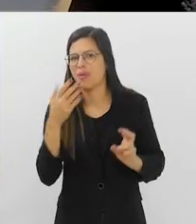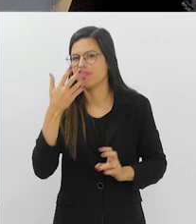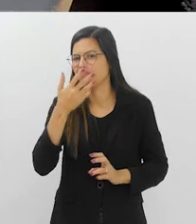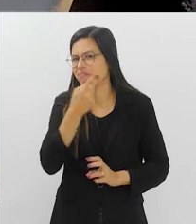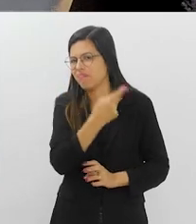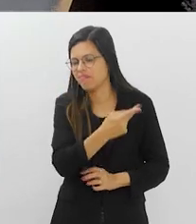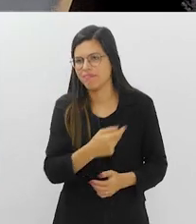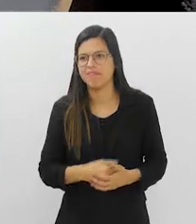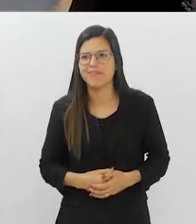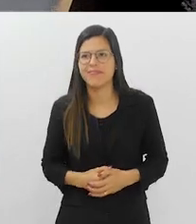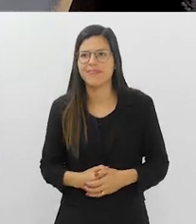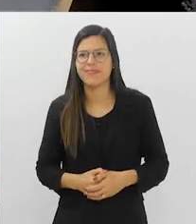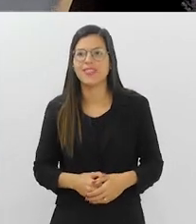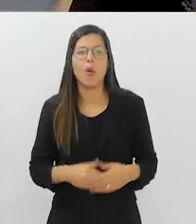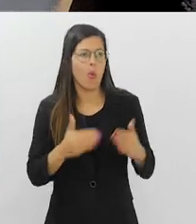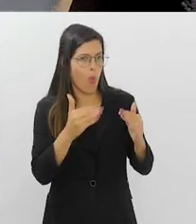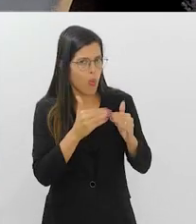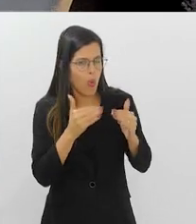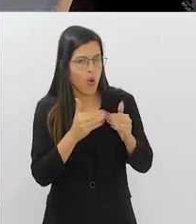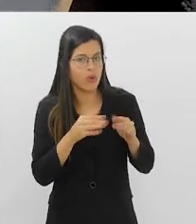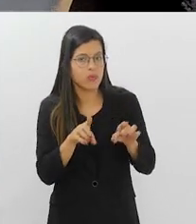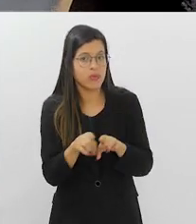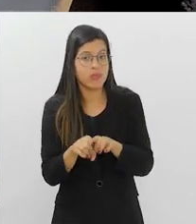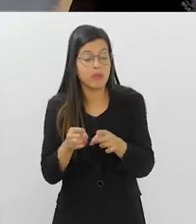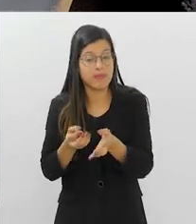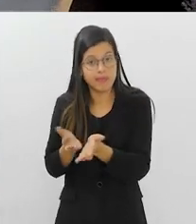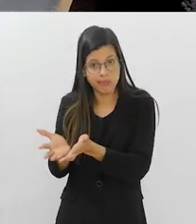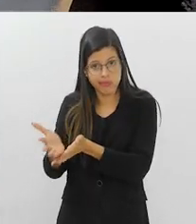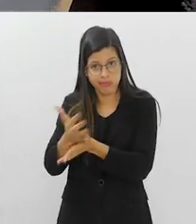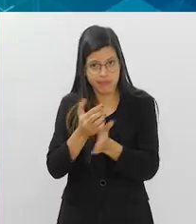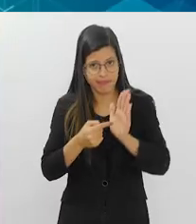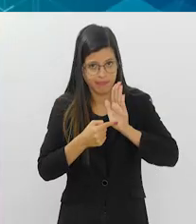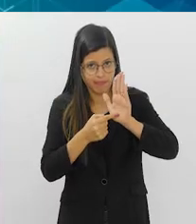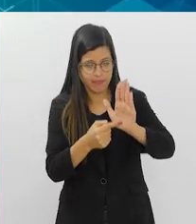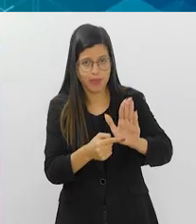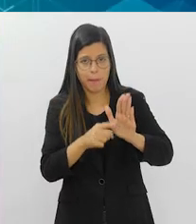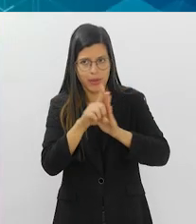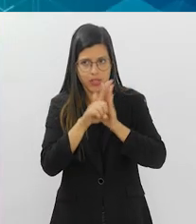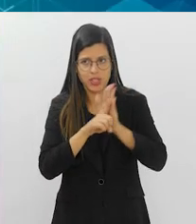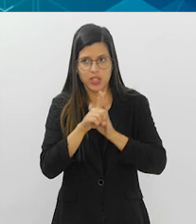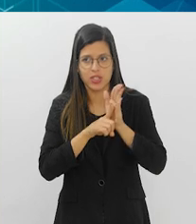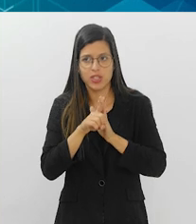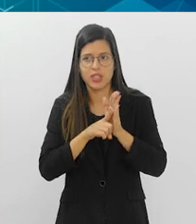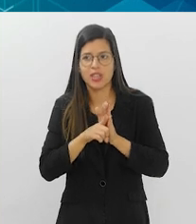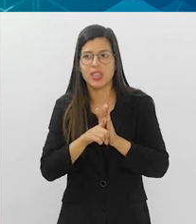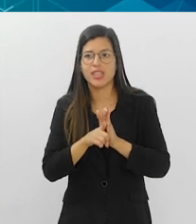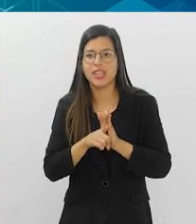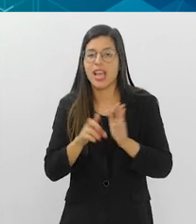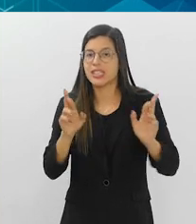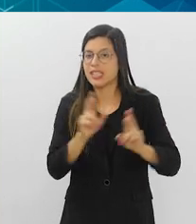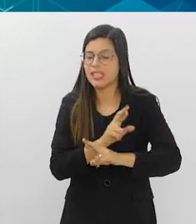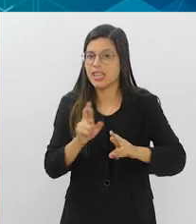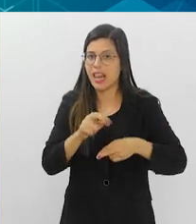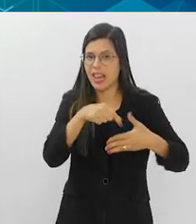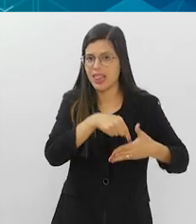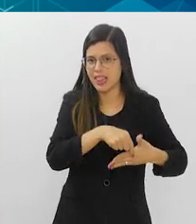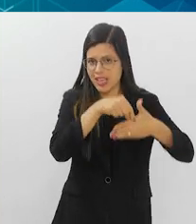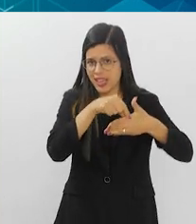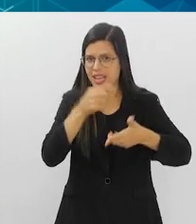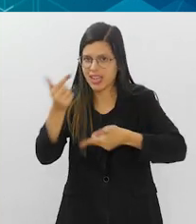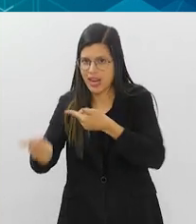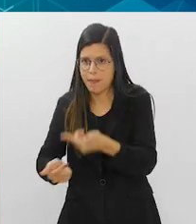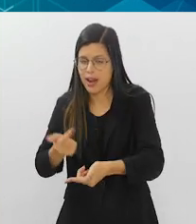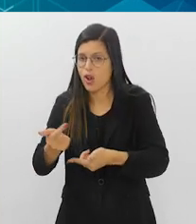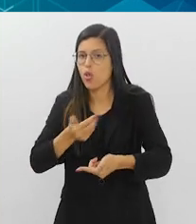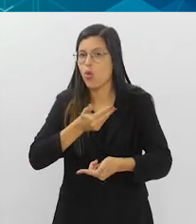doutor Leonardo? Super concordo, e talvez para trazer um dado da pesquisa que a gente tem também, a relação entre líder e liderado melhorou